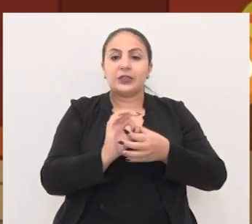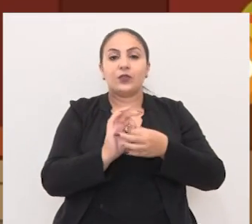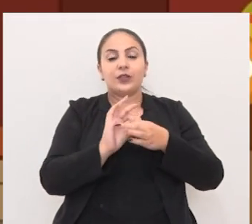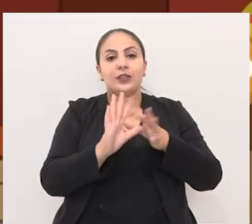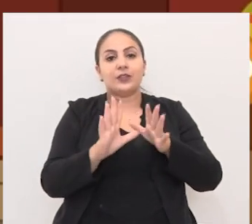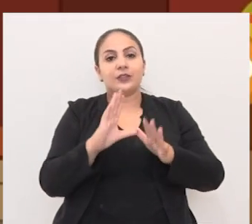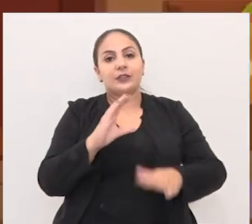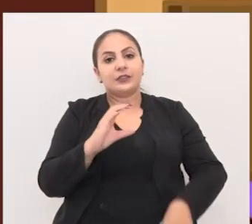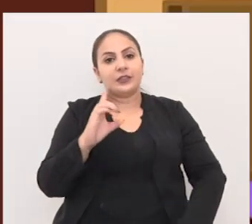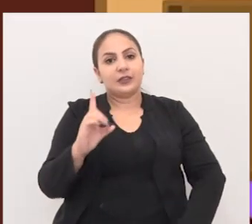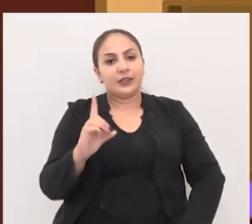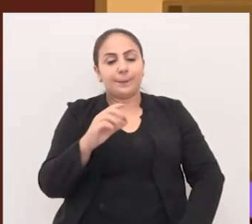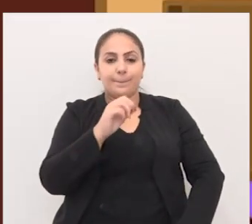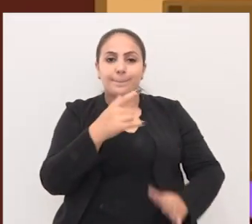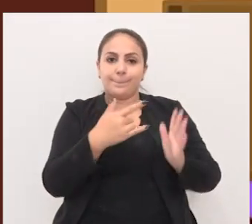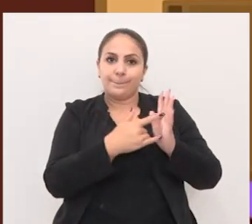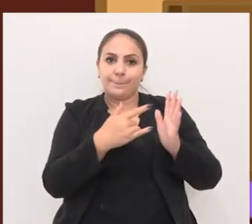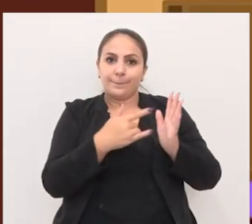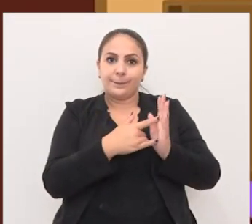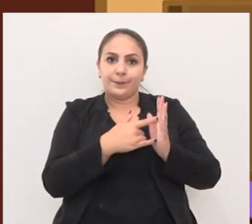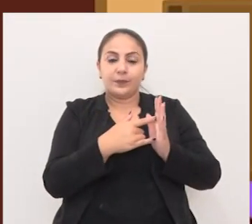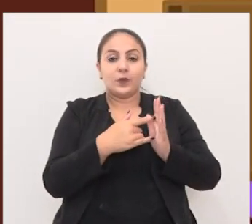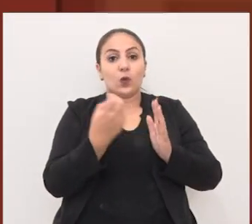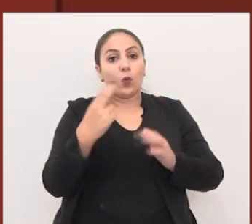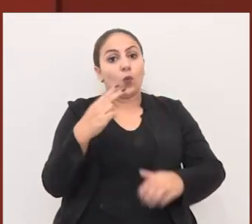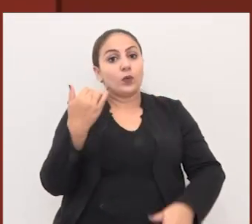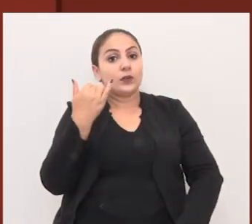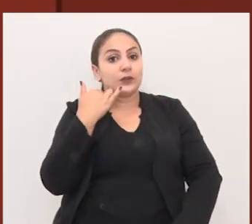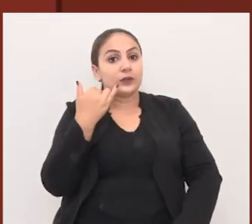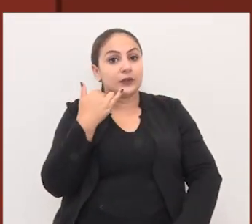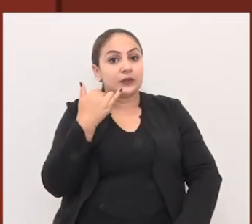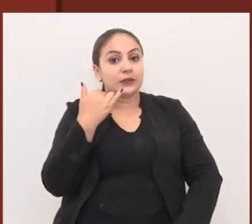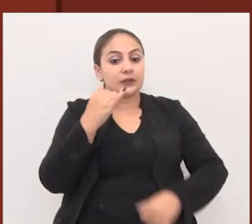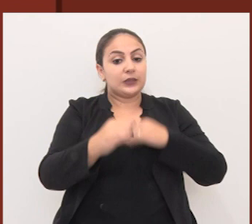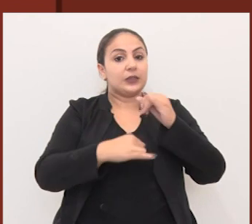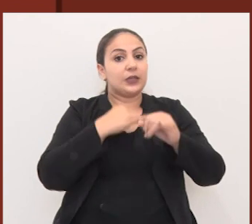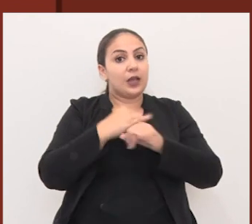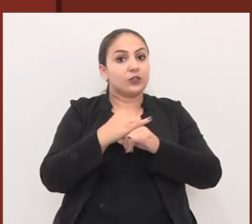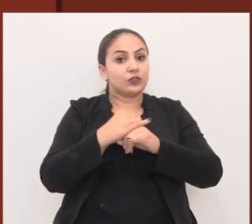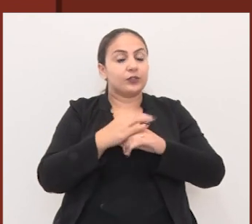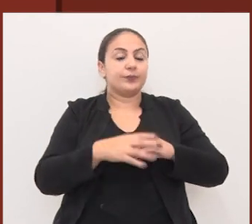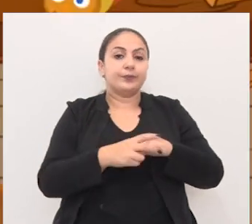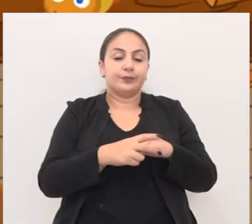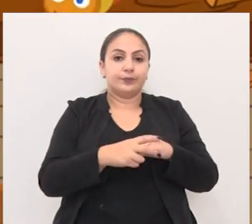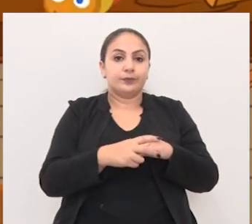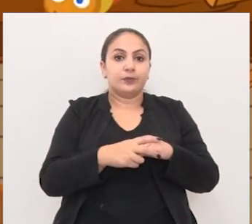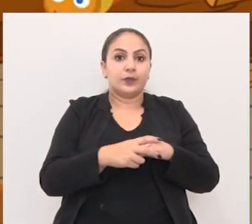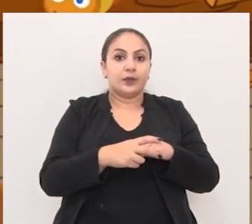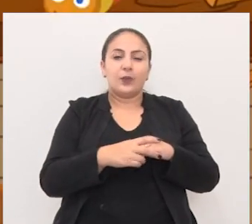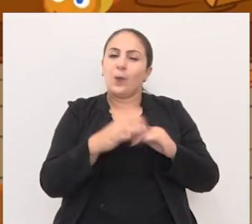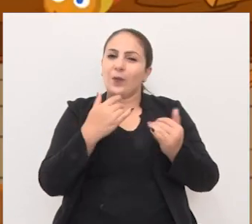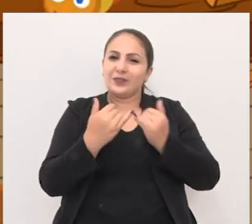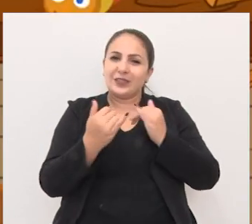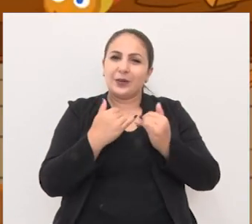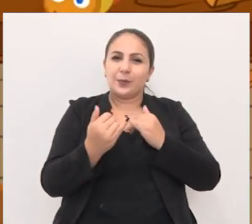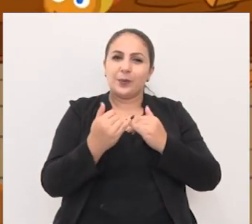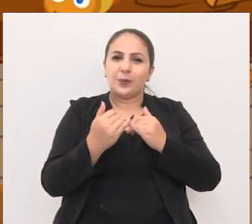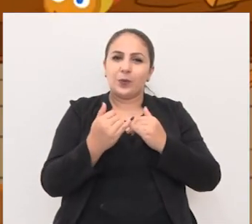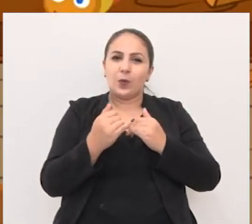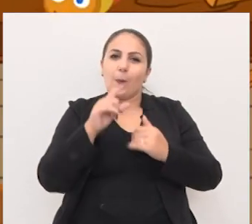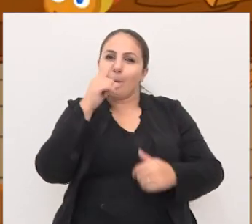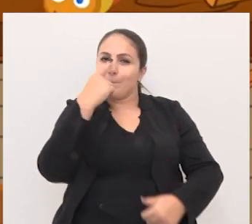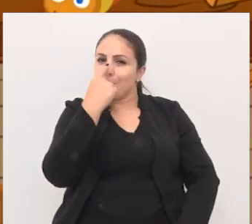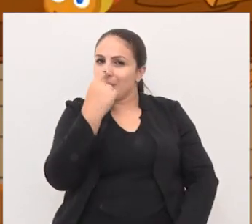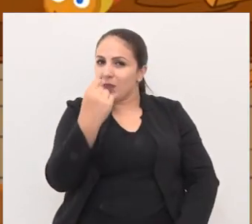em CDs, aplicativos e na internet. Um exemplo é a aventura de Pinóquio, um boneco